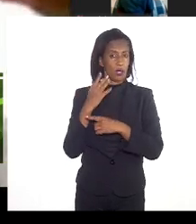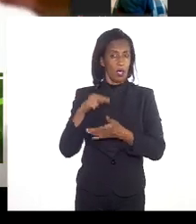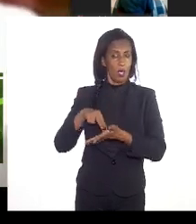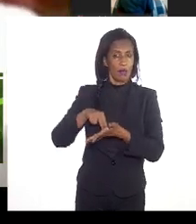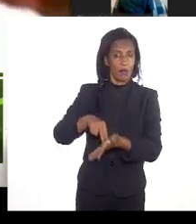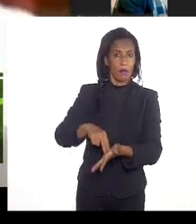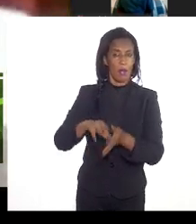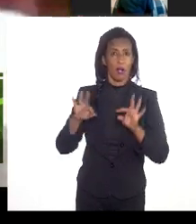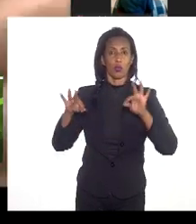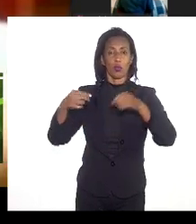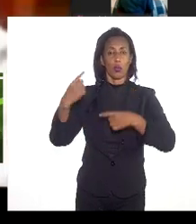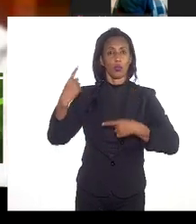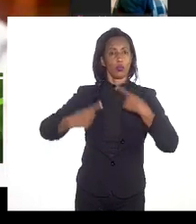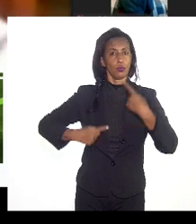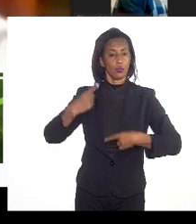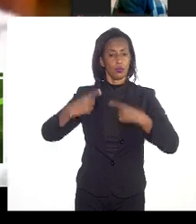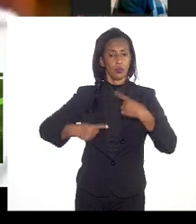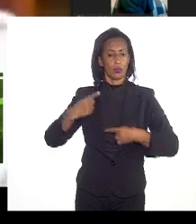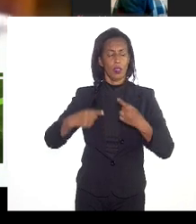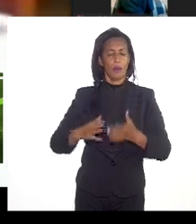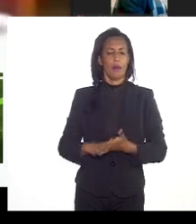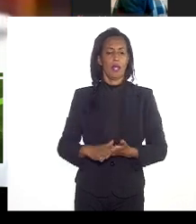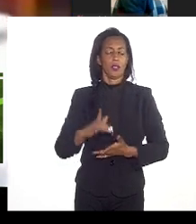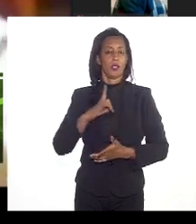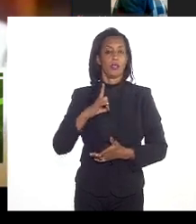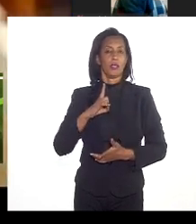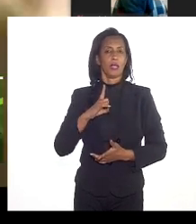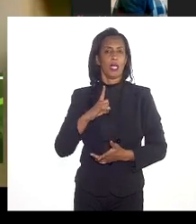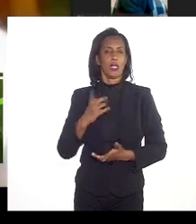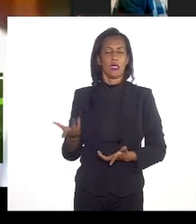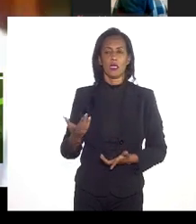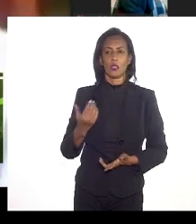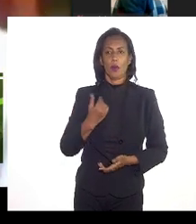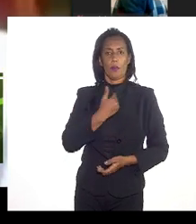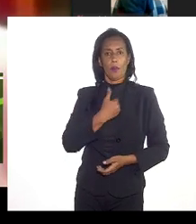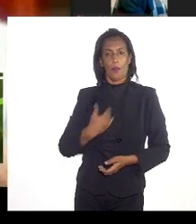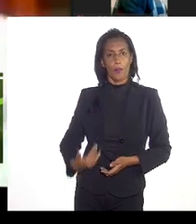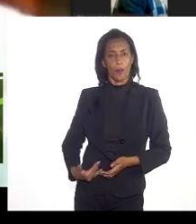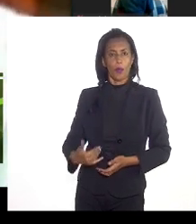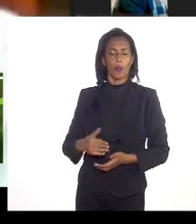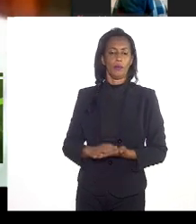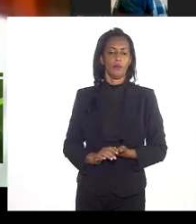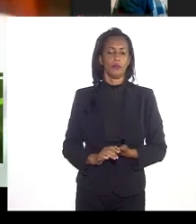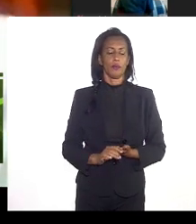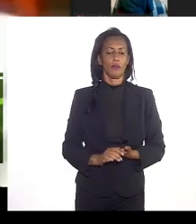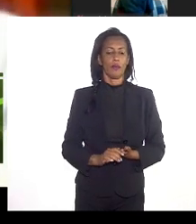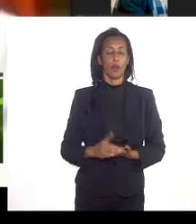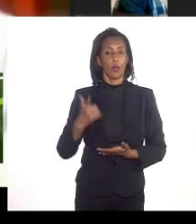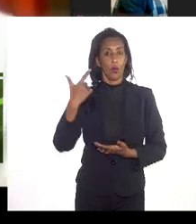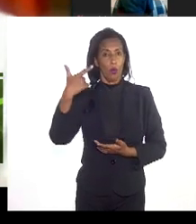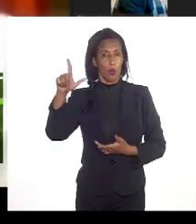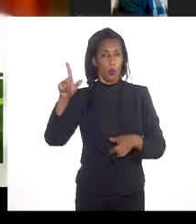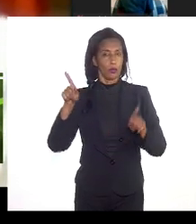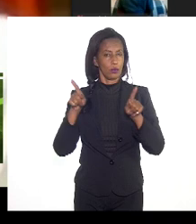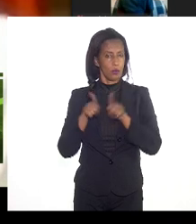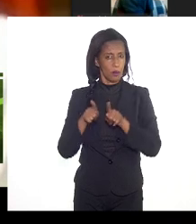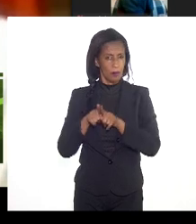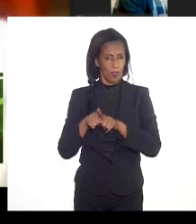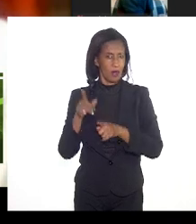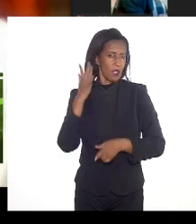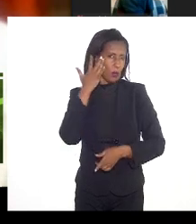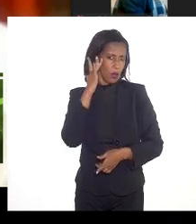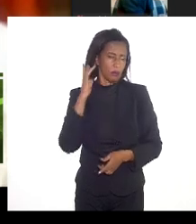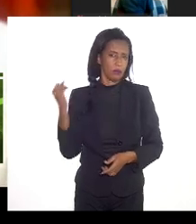o debate que vem adiante, seja sobre políticas públicas, seja sobre os territórios. Um outro aspecto que eu considero